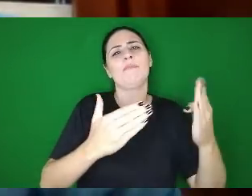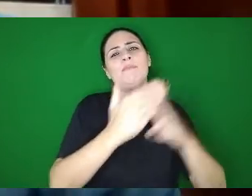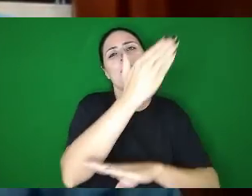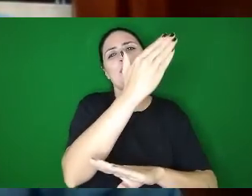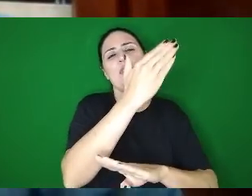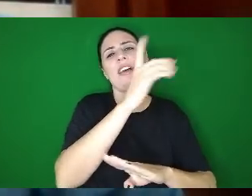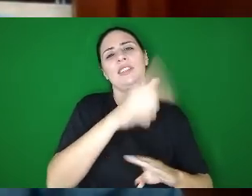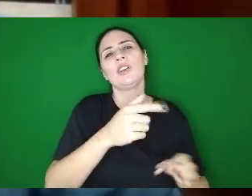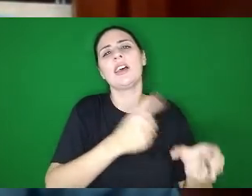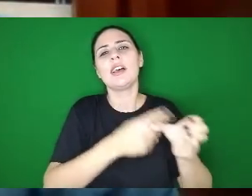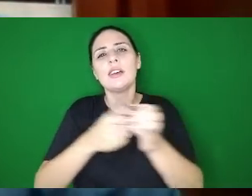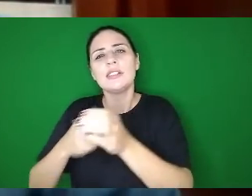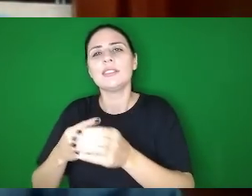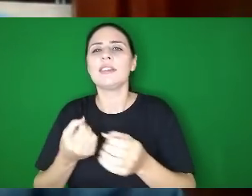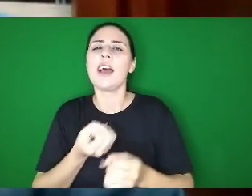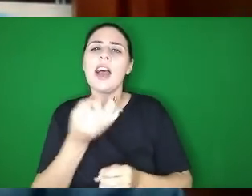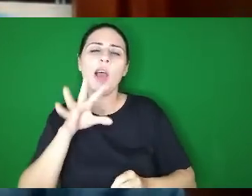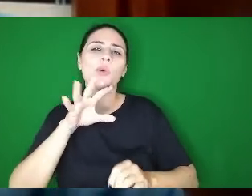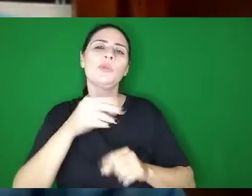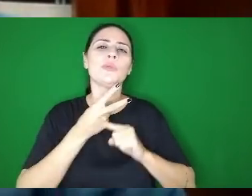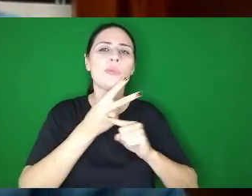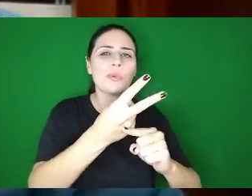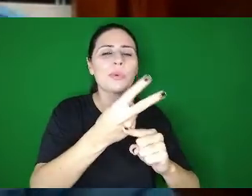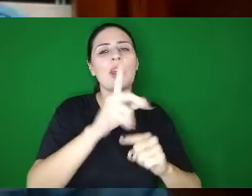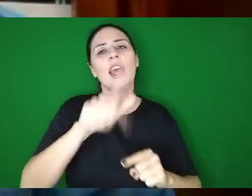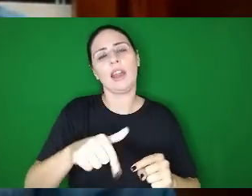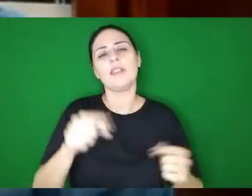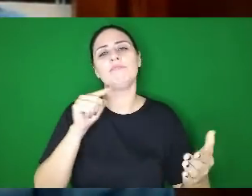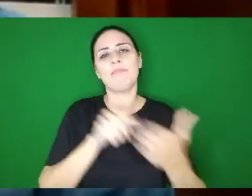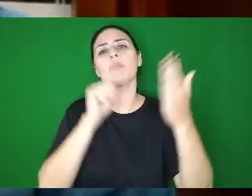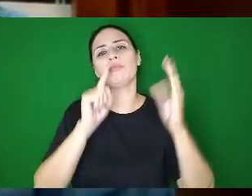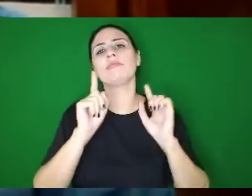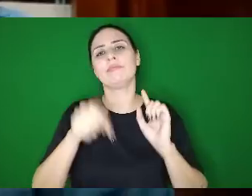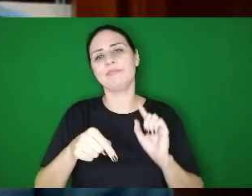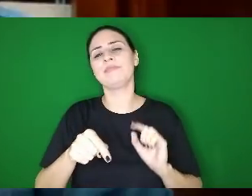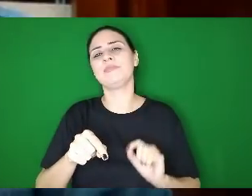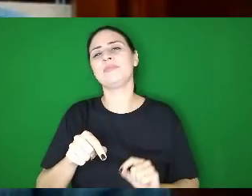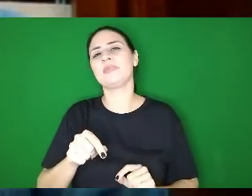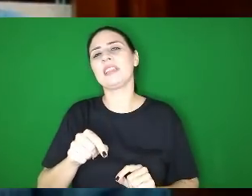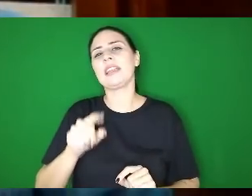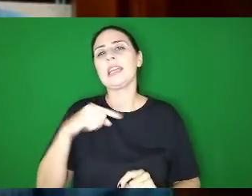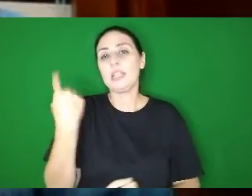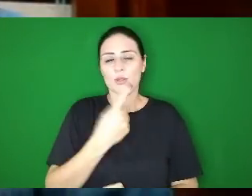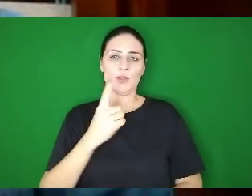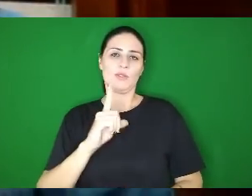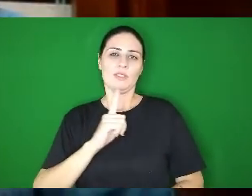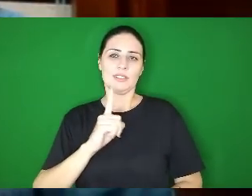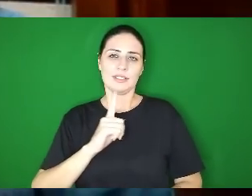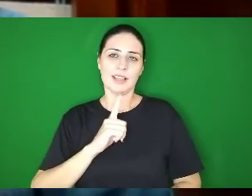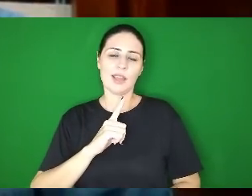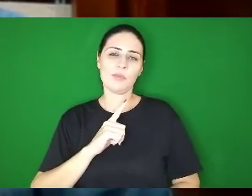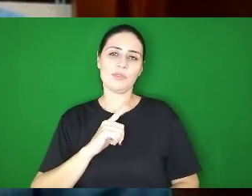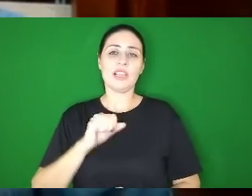alguns municípios procuraram, era bem essa a questão mesmo, né, nós temos, quando eu digo,